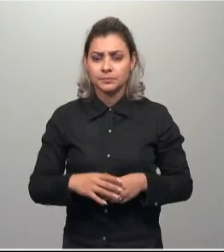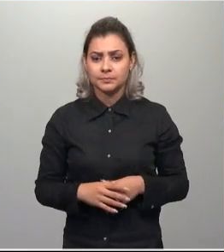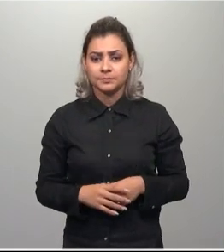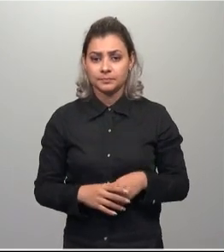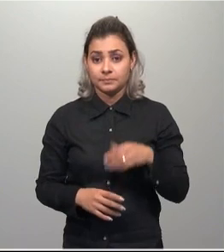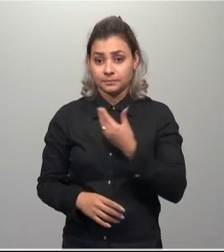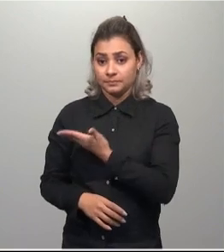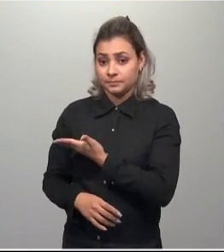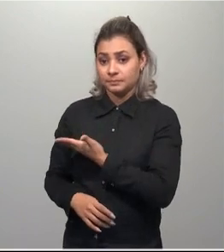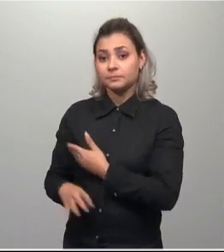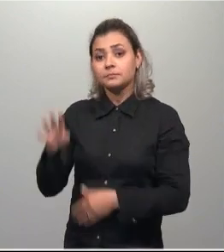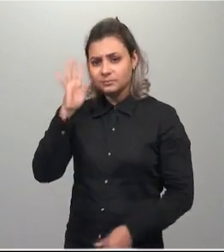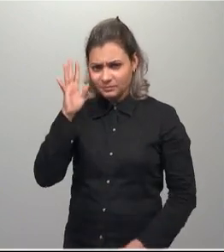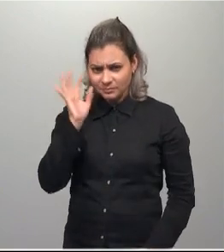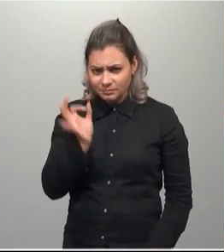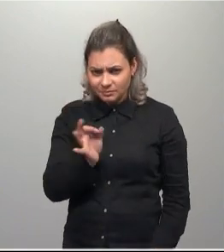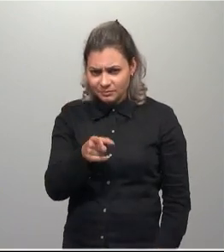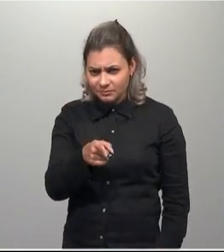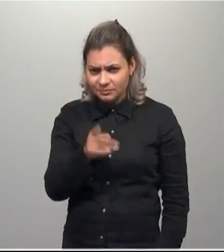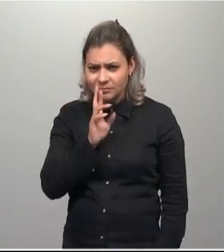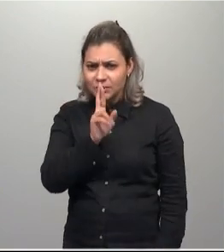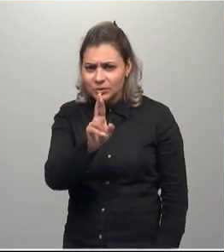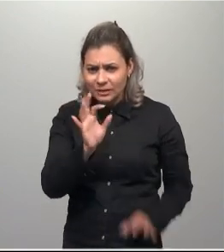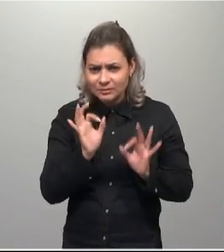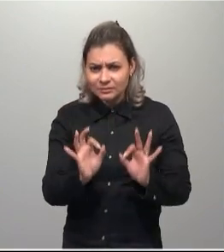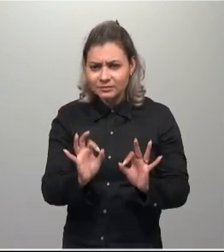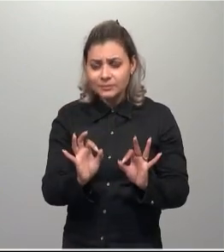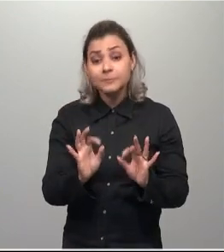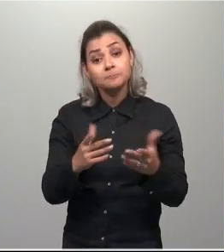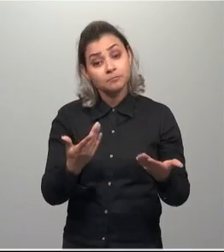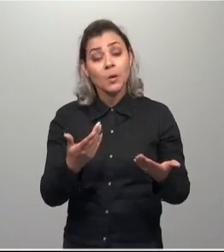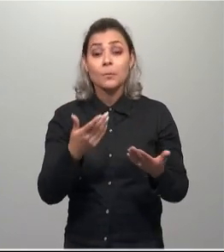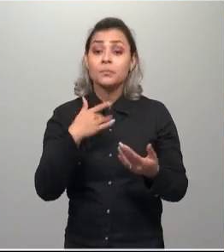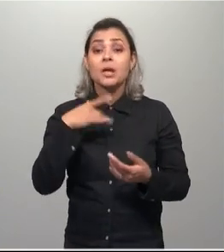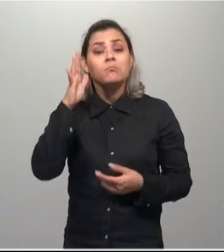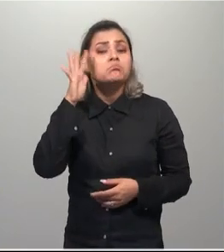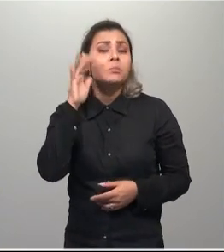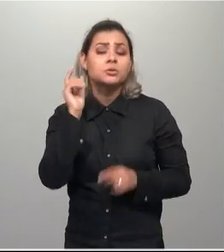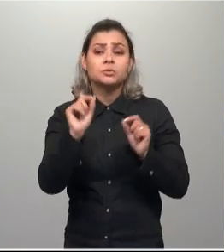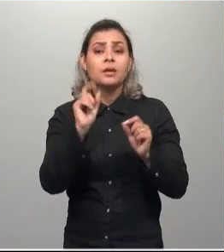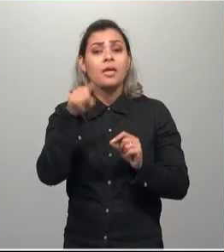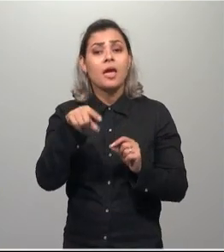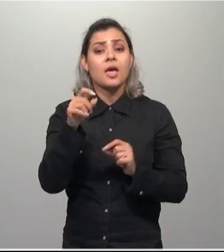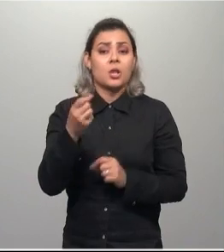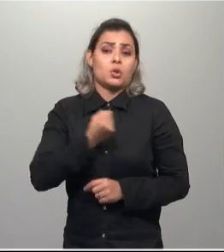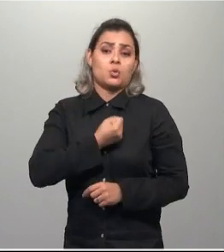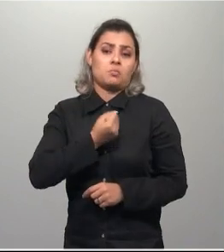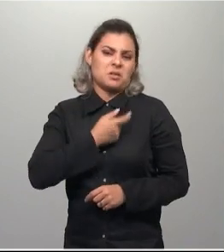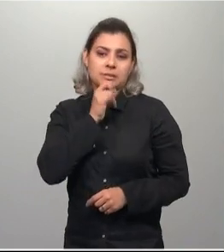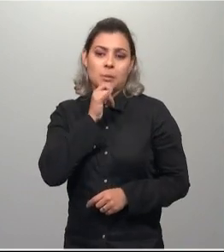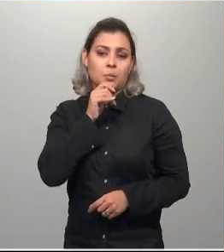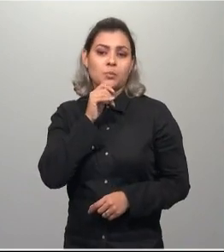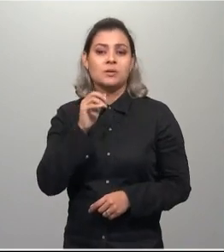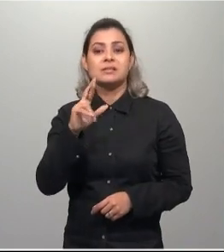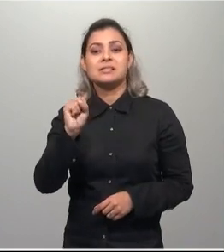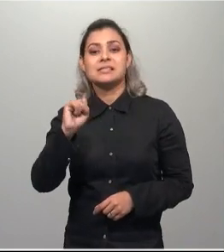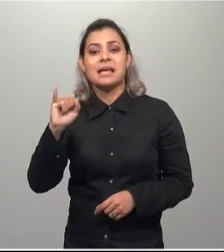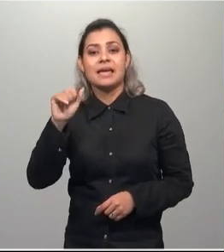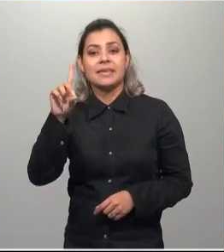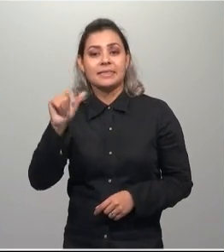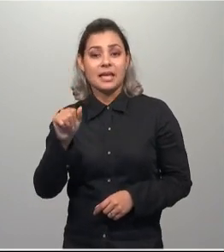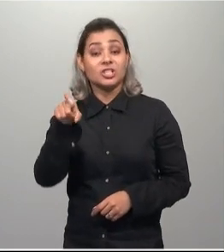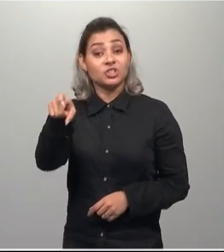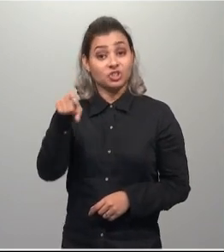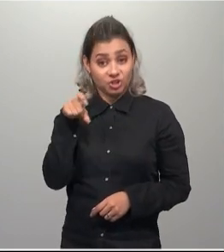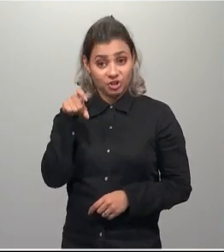imagino que seja essa aqui rogério olha só eu supus uma função x que tenha valores um para